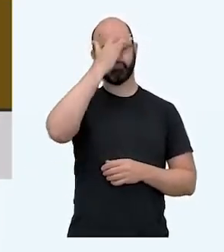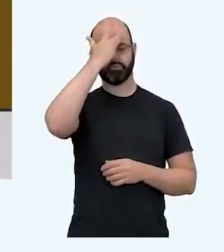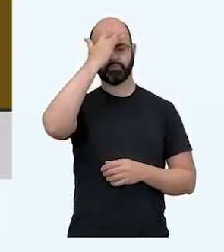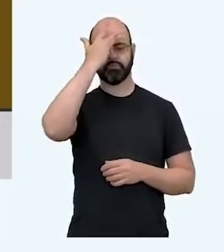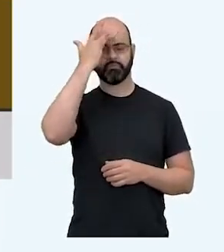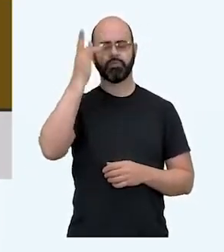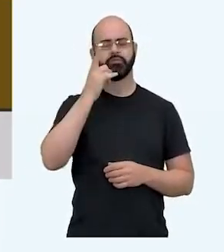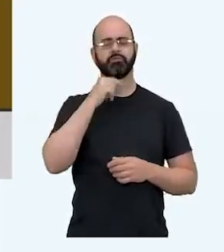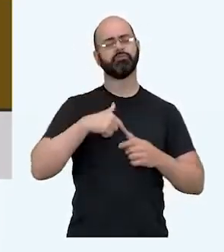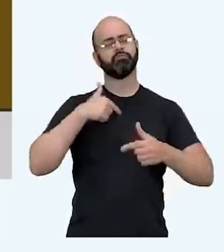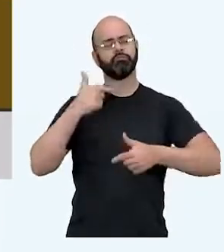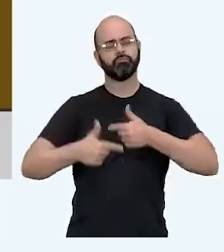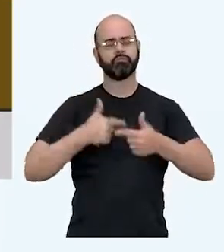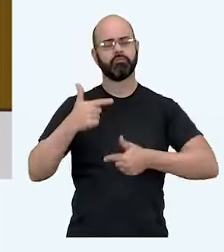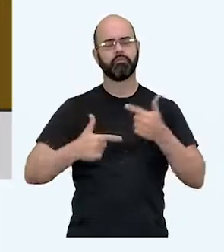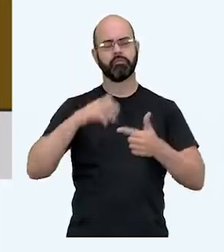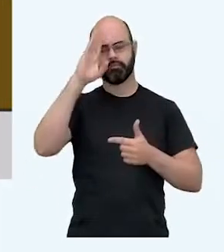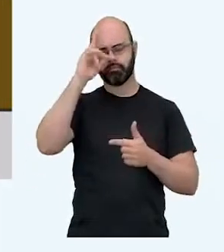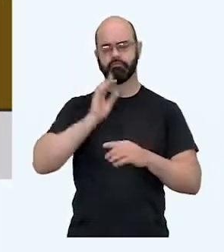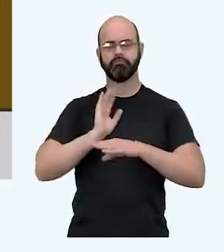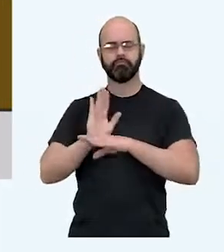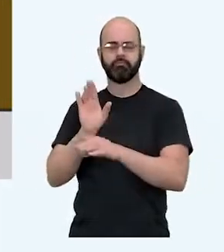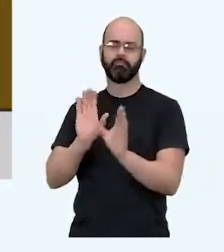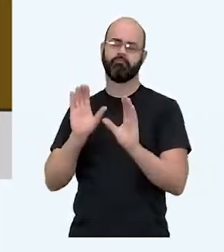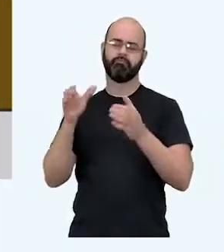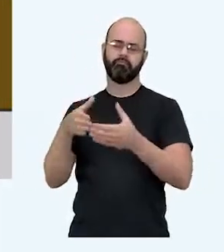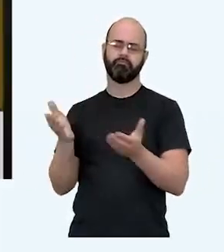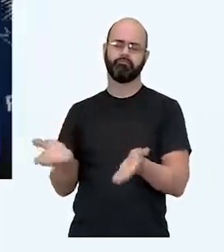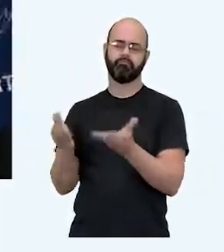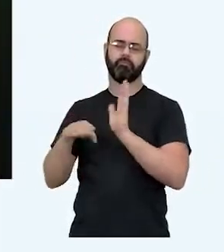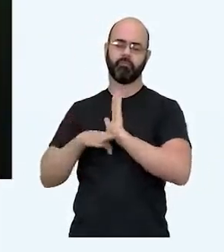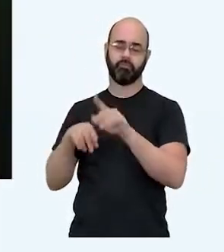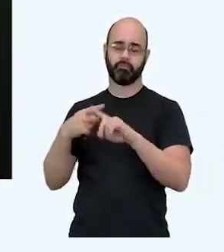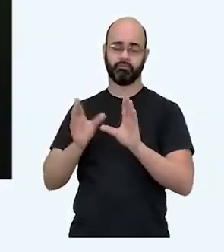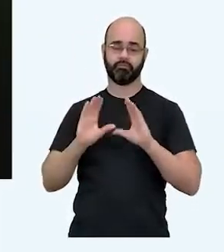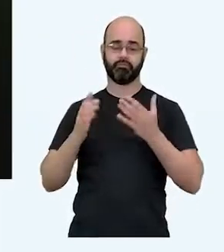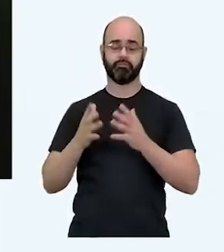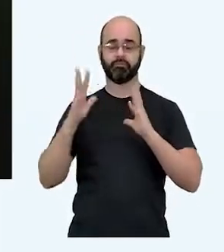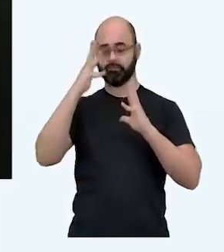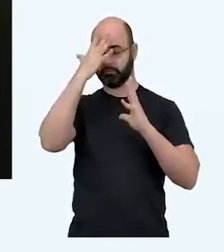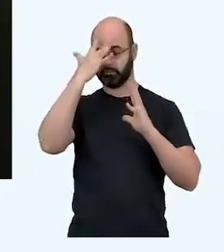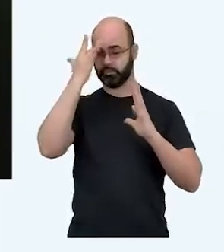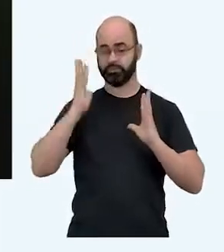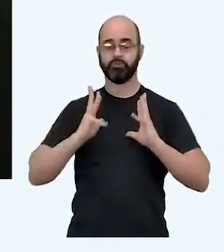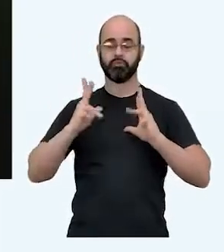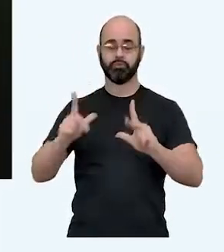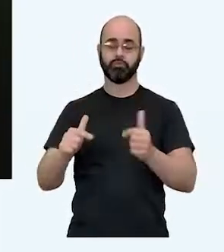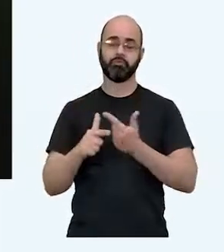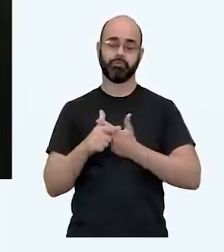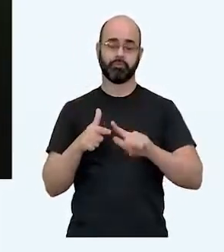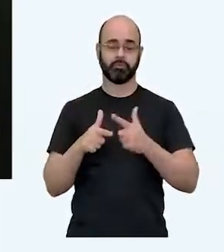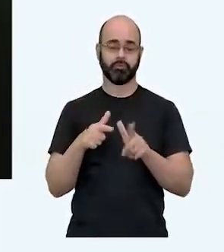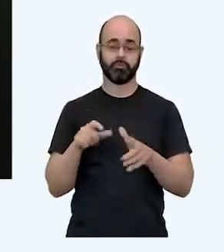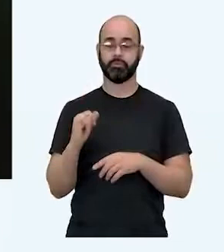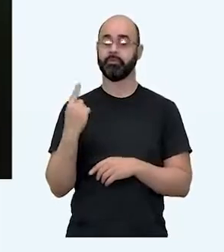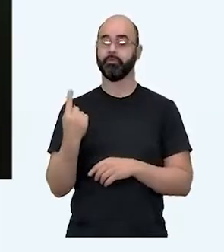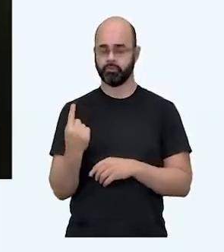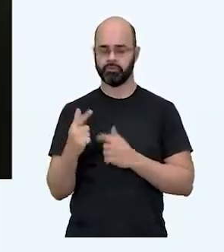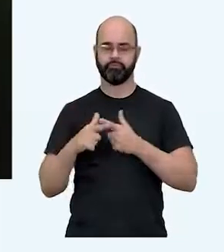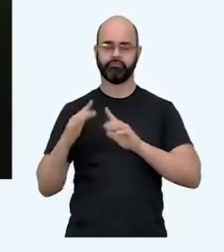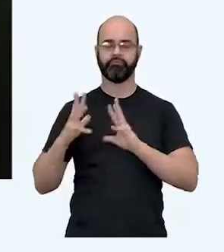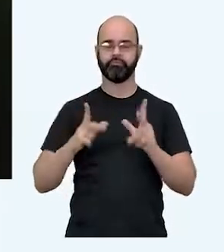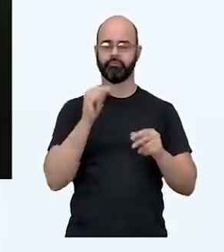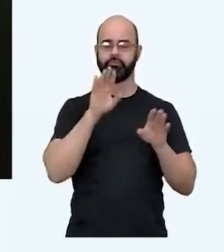do bem comum, pois os problemas da comunidade afetam a todos. Vale lembrar que o termo cidadania tem outros